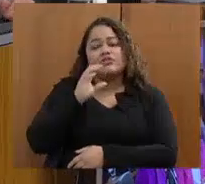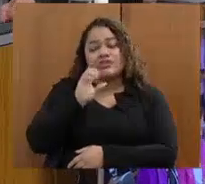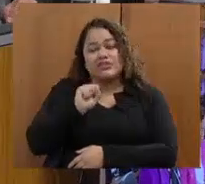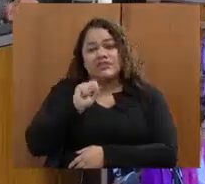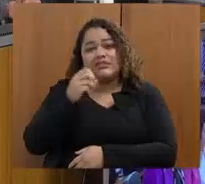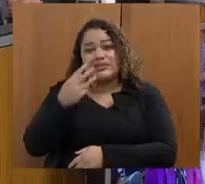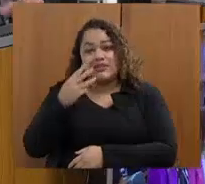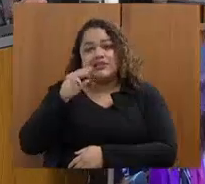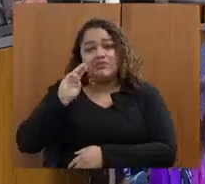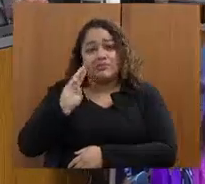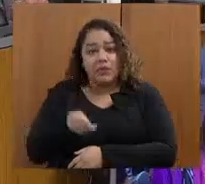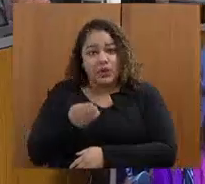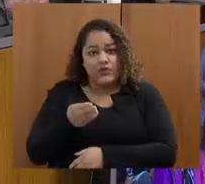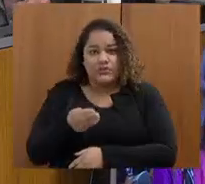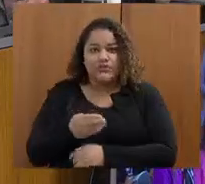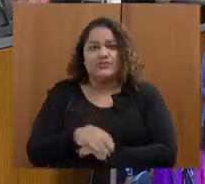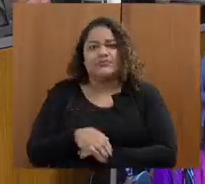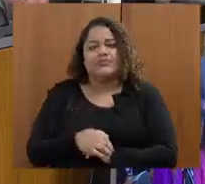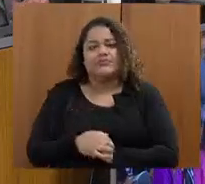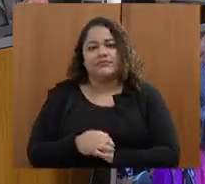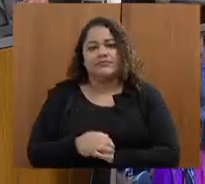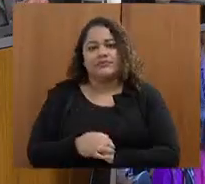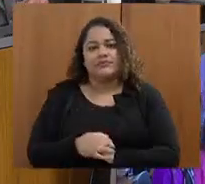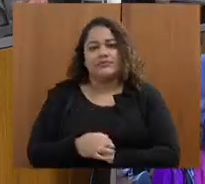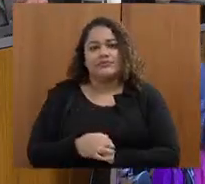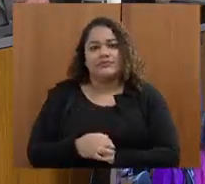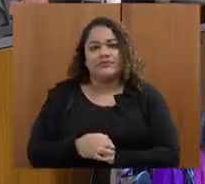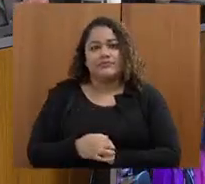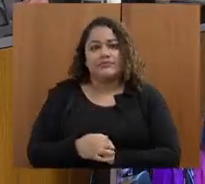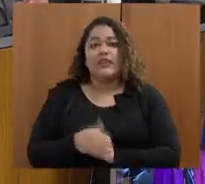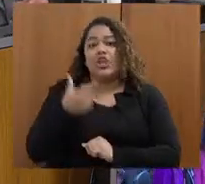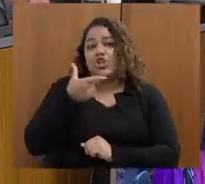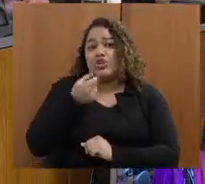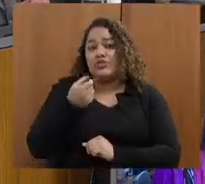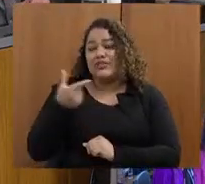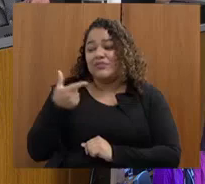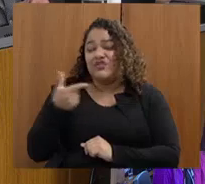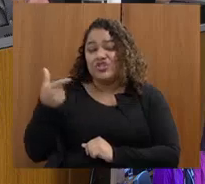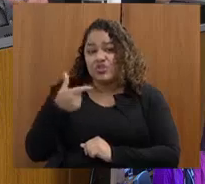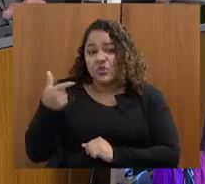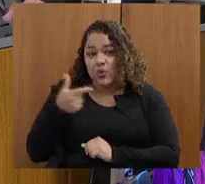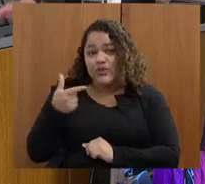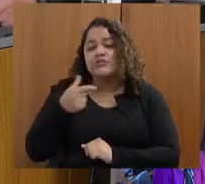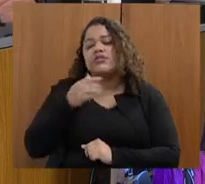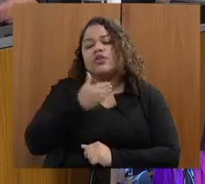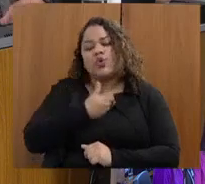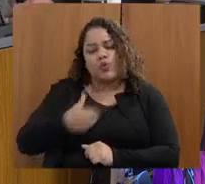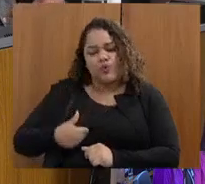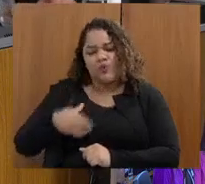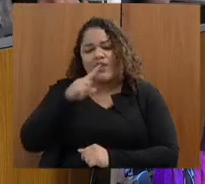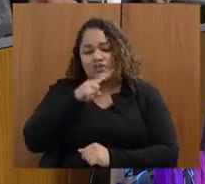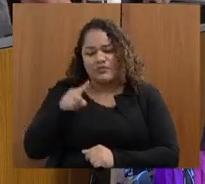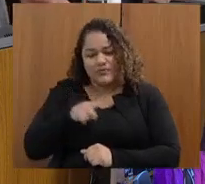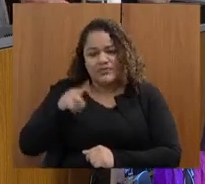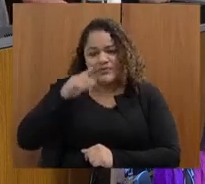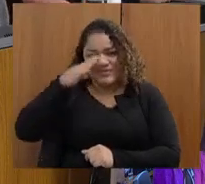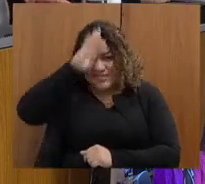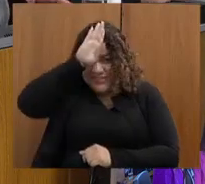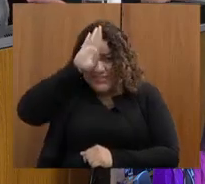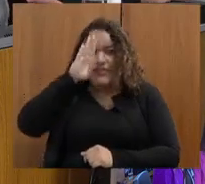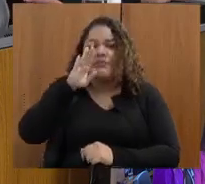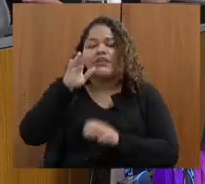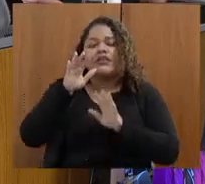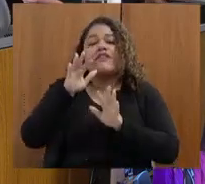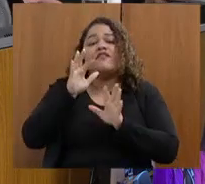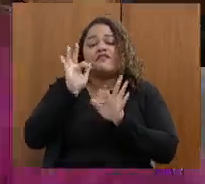836.637 reais e 46 centavos 2022 o governo terminou o ano com um